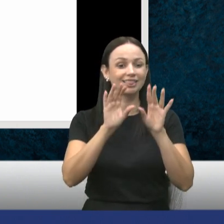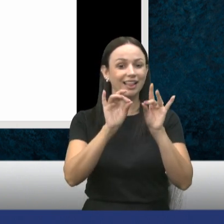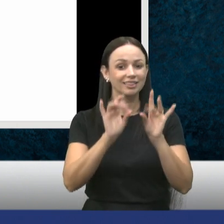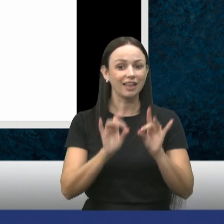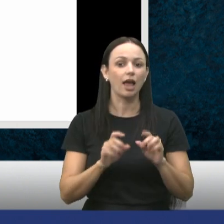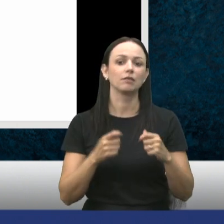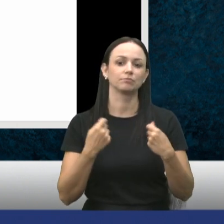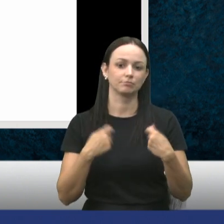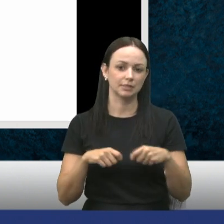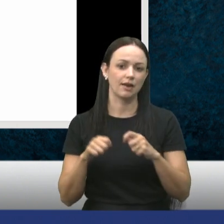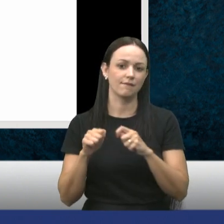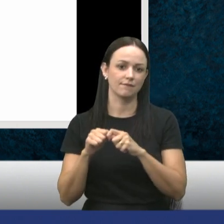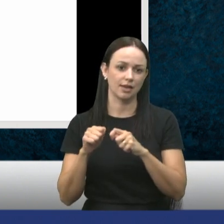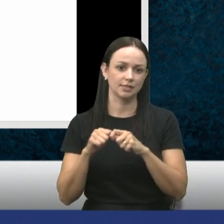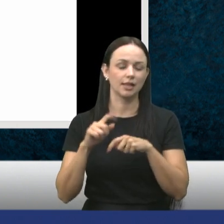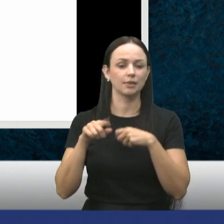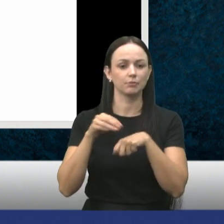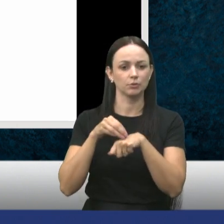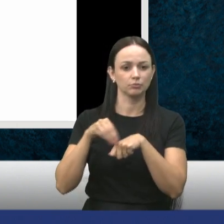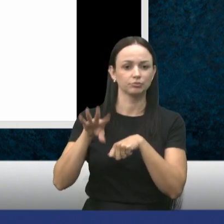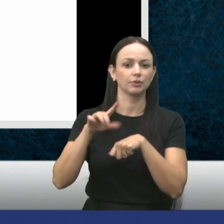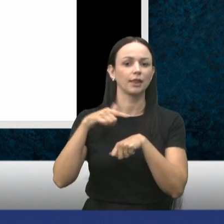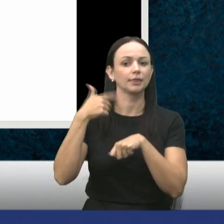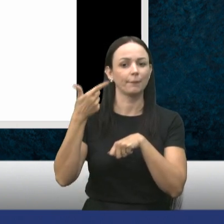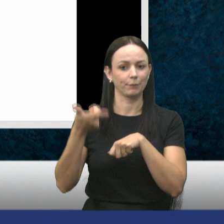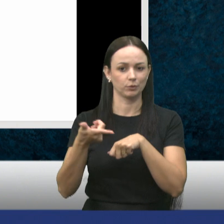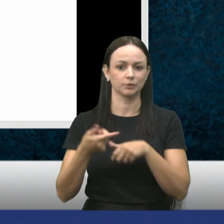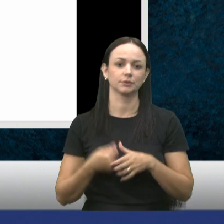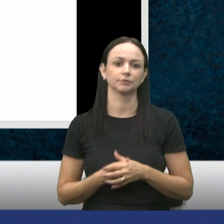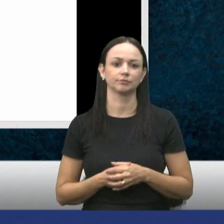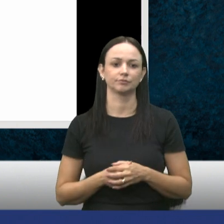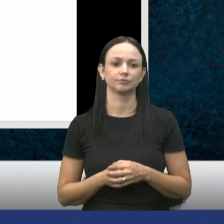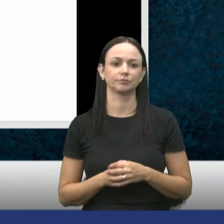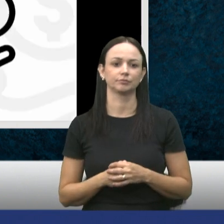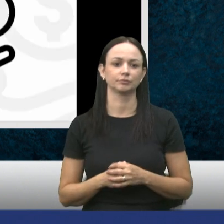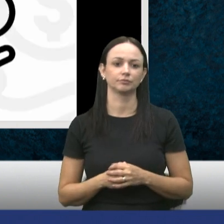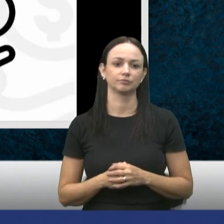detalhada, e aí a gente pode passar essa informação depois. Ok?